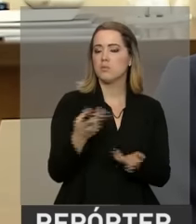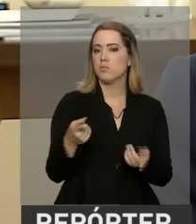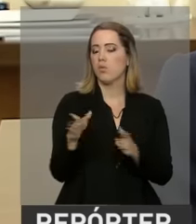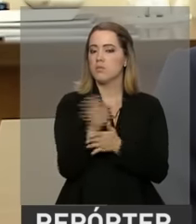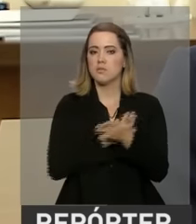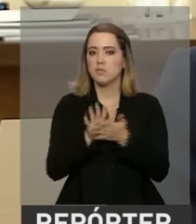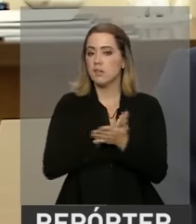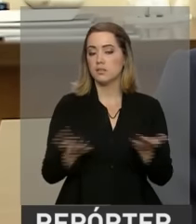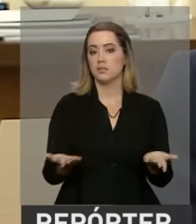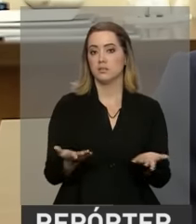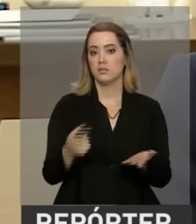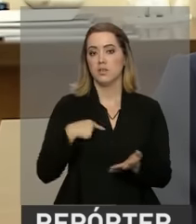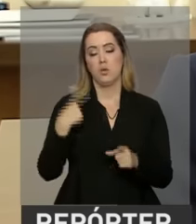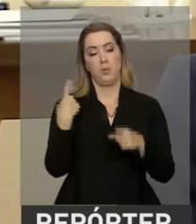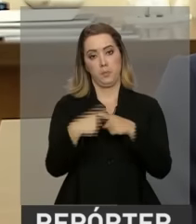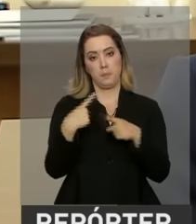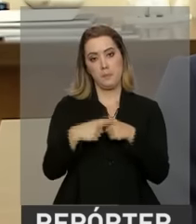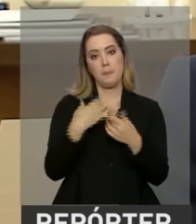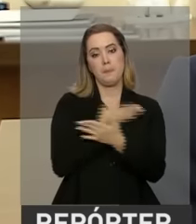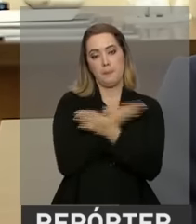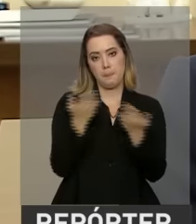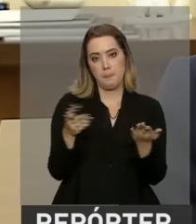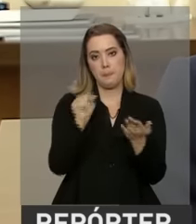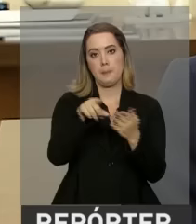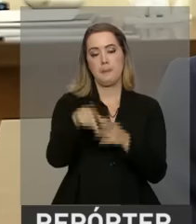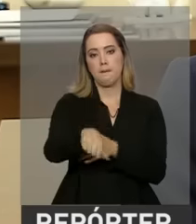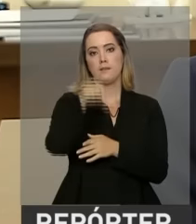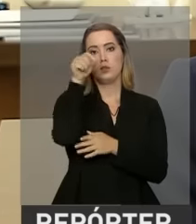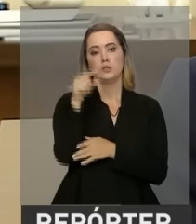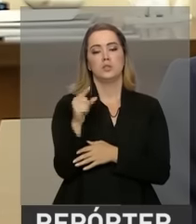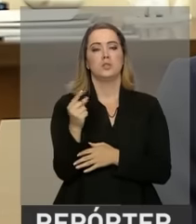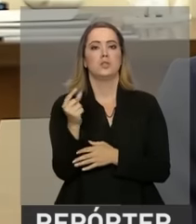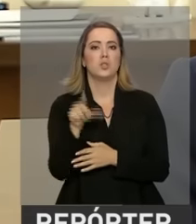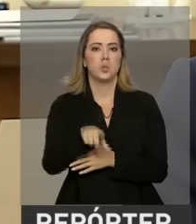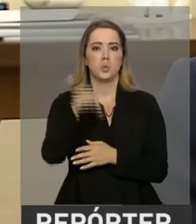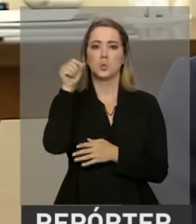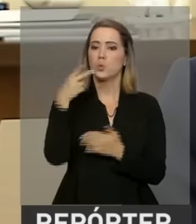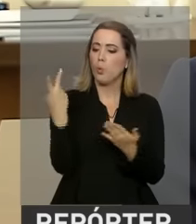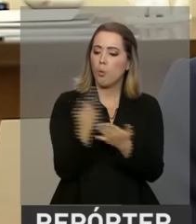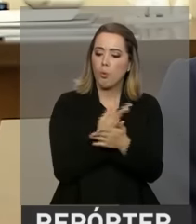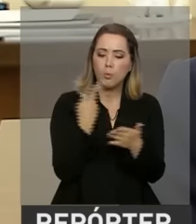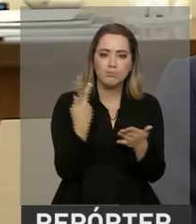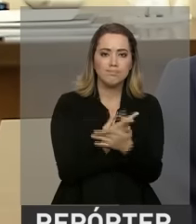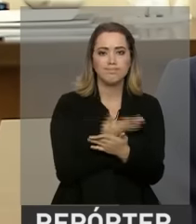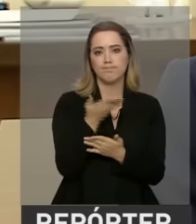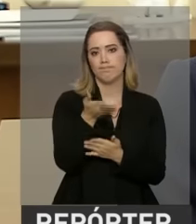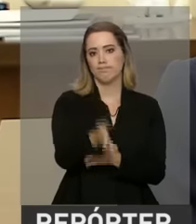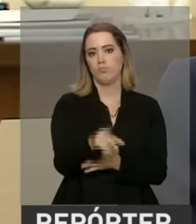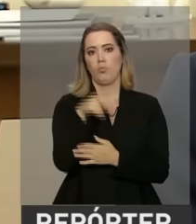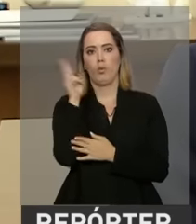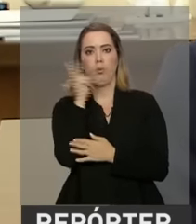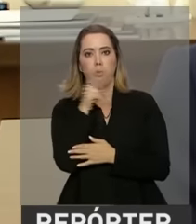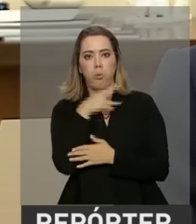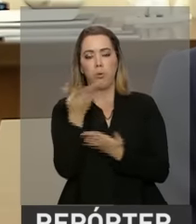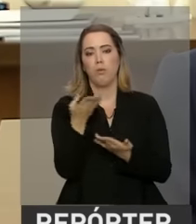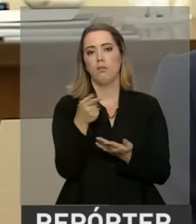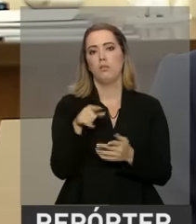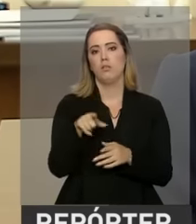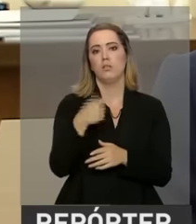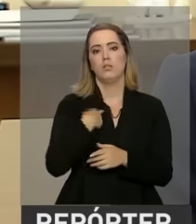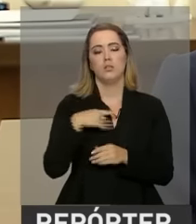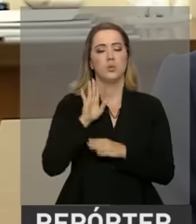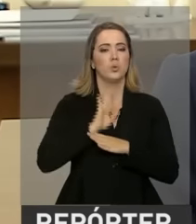e em consequência de tudo isso as decisões eram decisões precipitadas e que não atendiam à